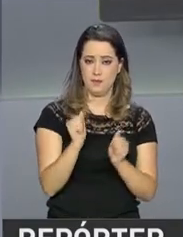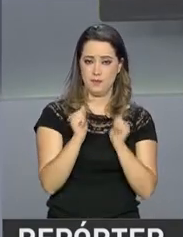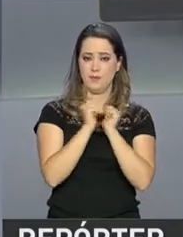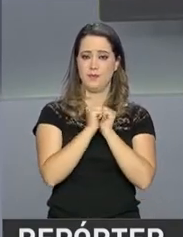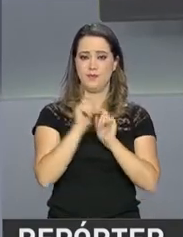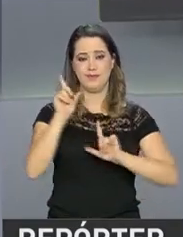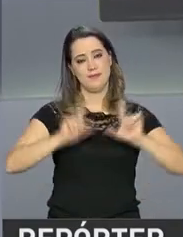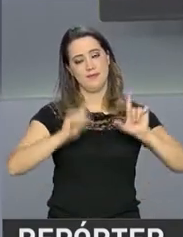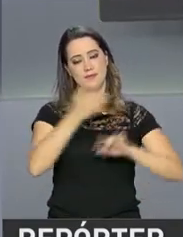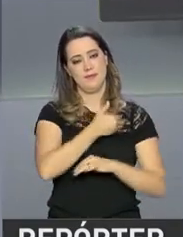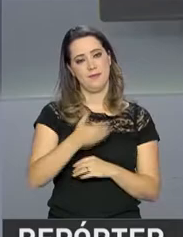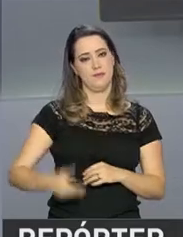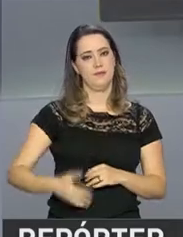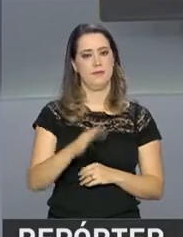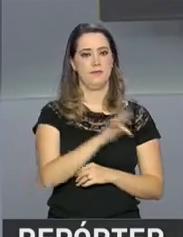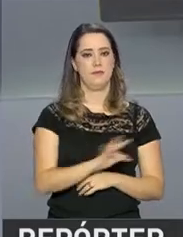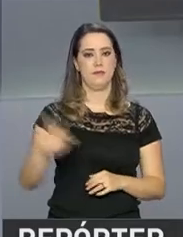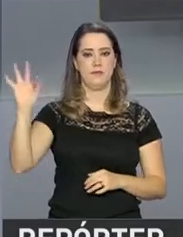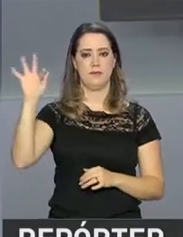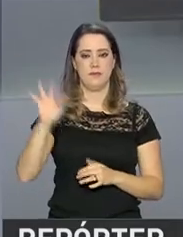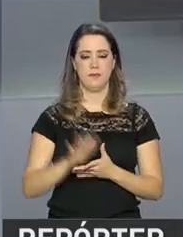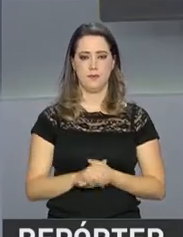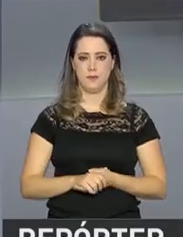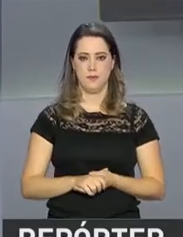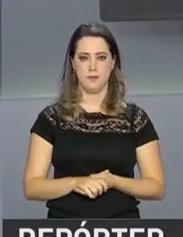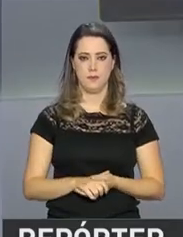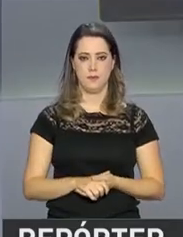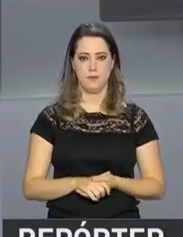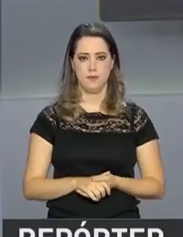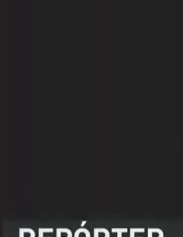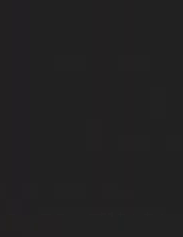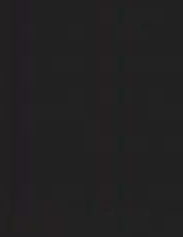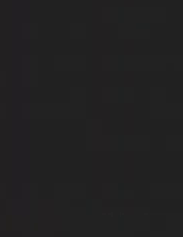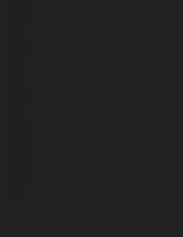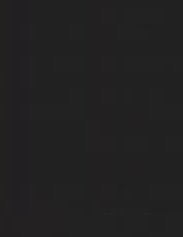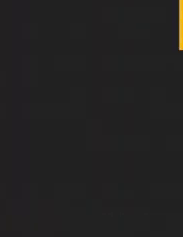você continue com a gente aqui na nbr a tv do governo federal